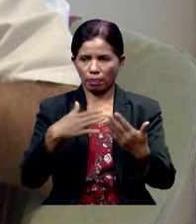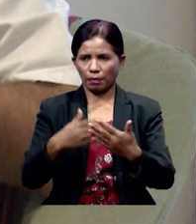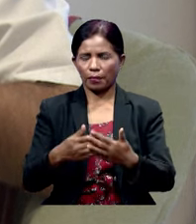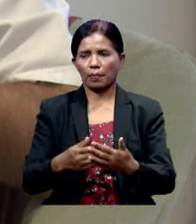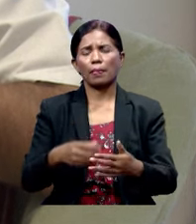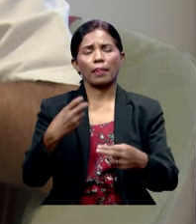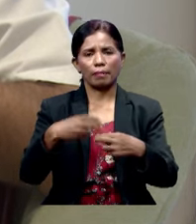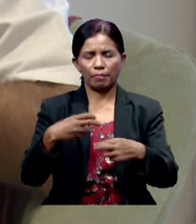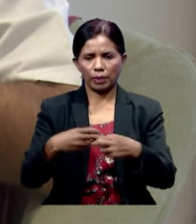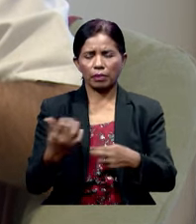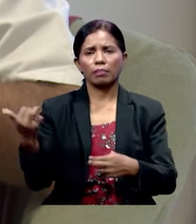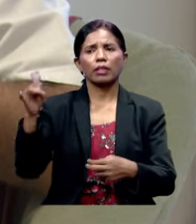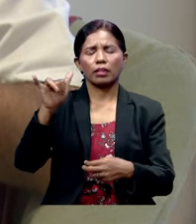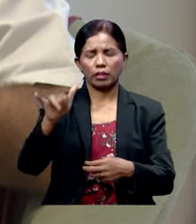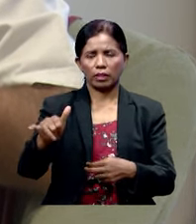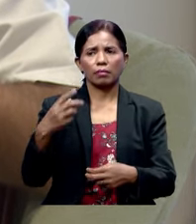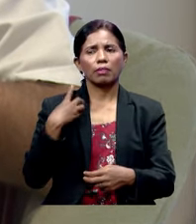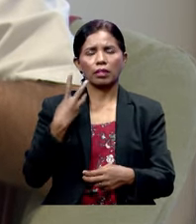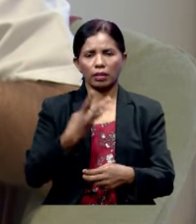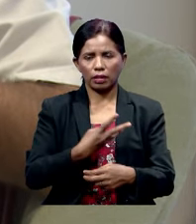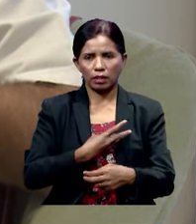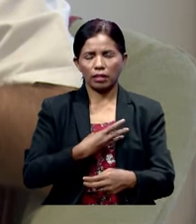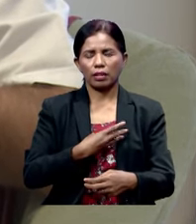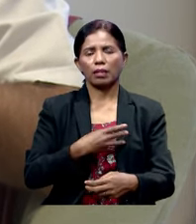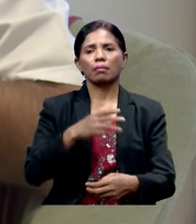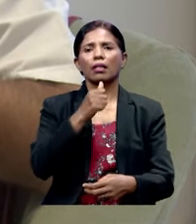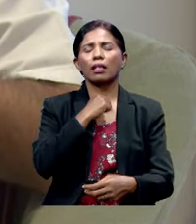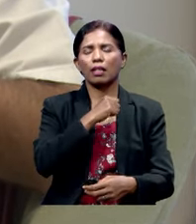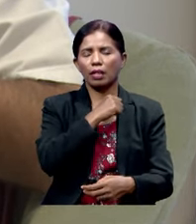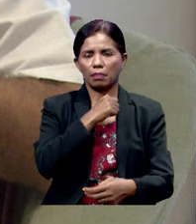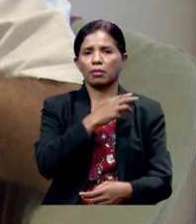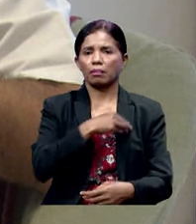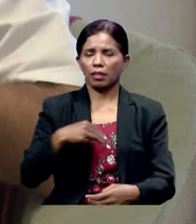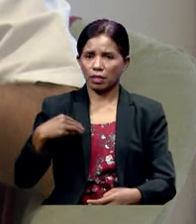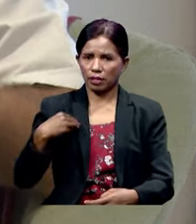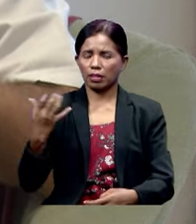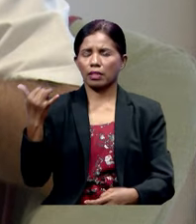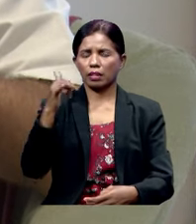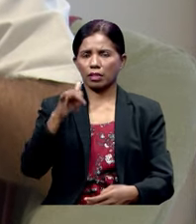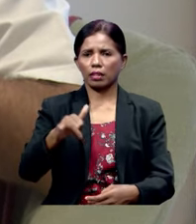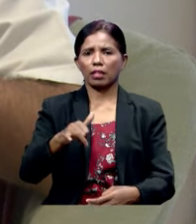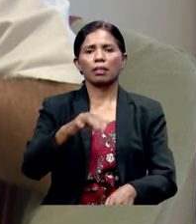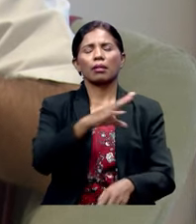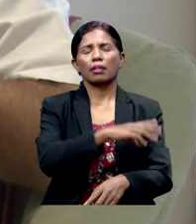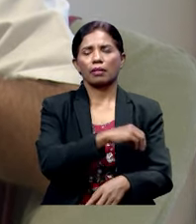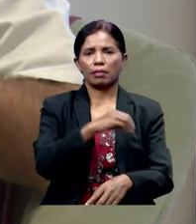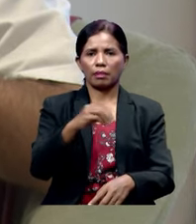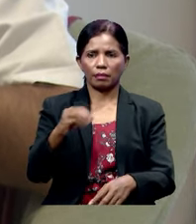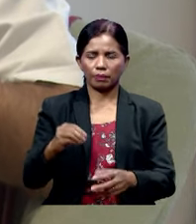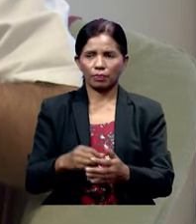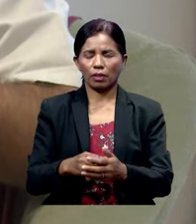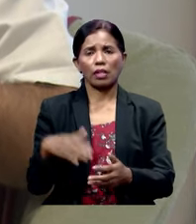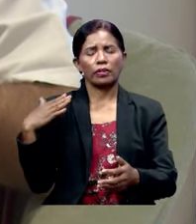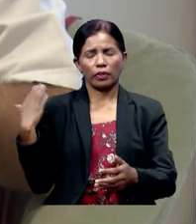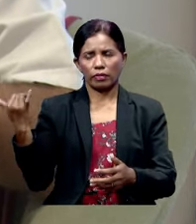um desafio para nós e para os padres as irmãs eh os catequistas eh os